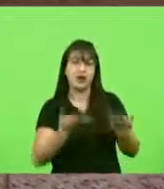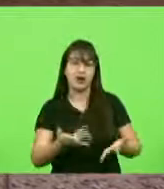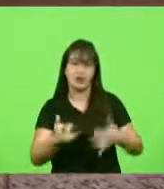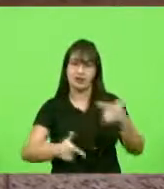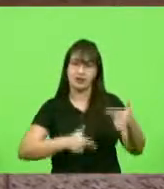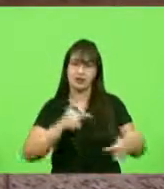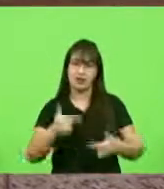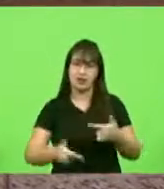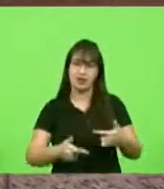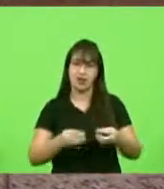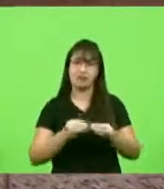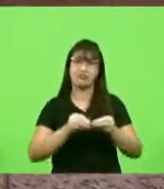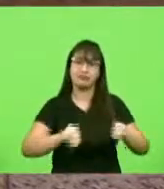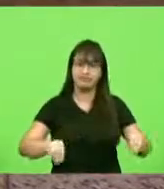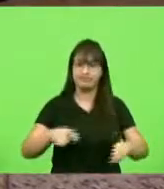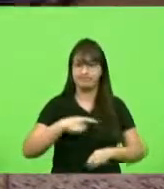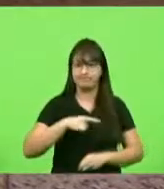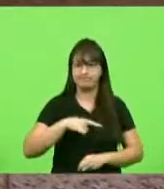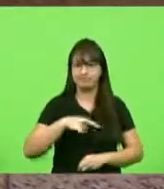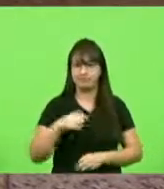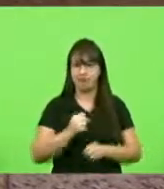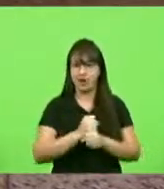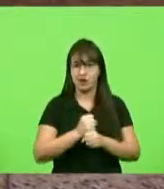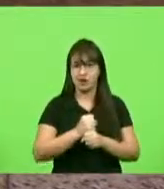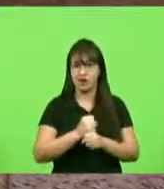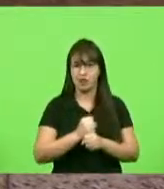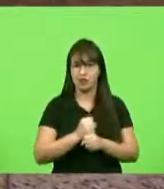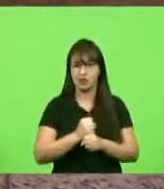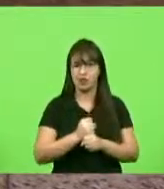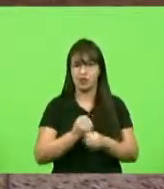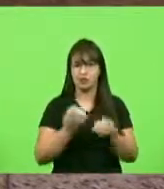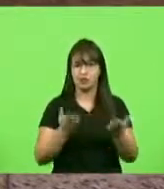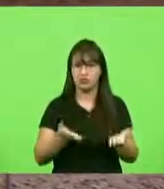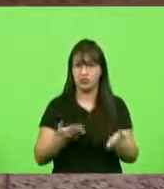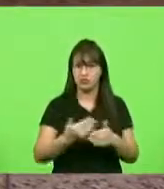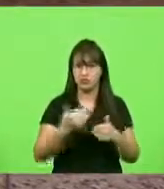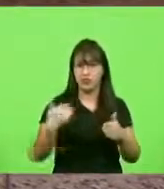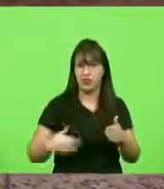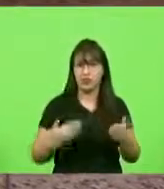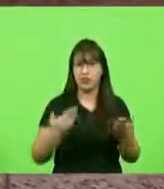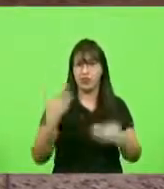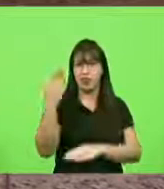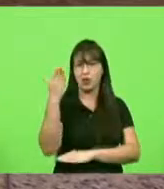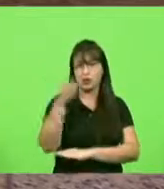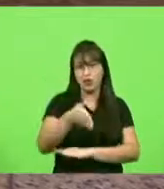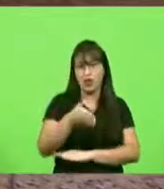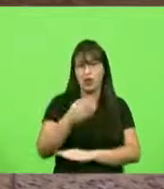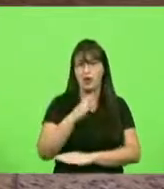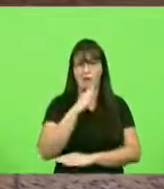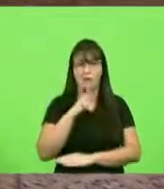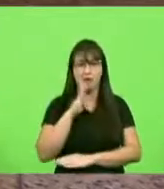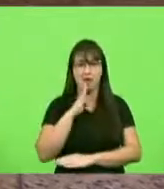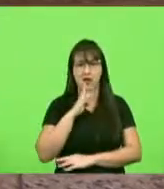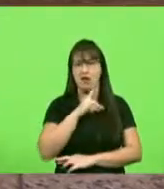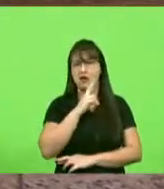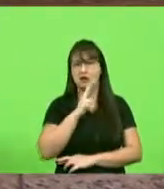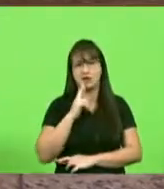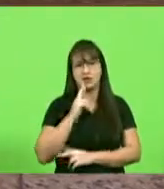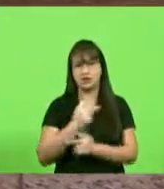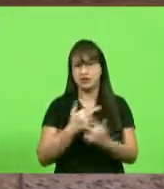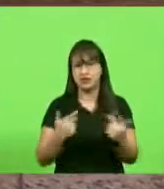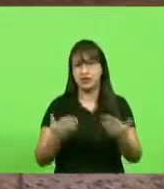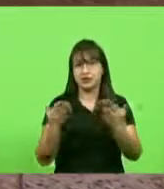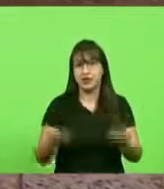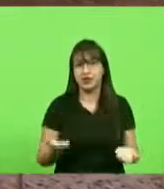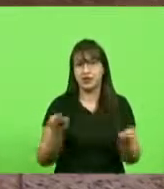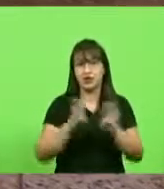está sendo prejudicado aí nesse ano de fechamento. Hotel, bar, restaurante,